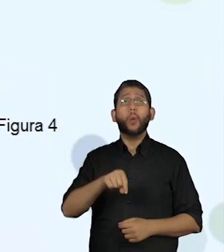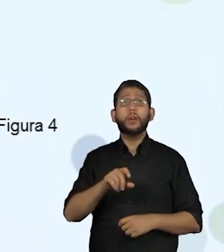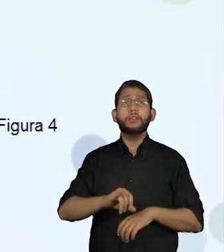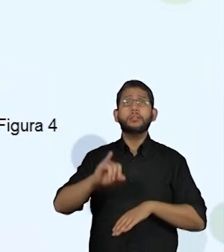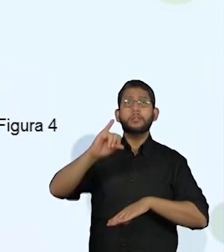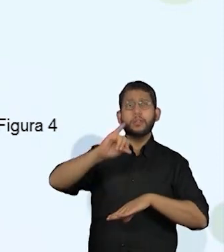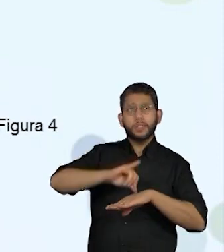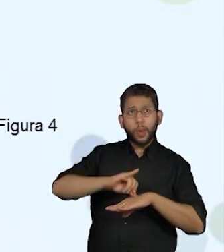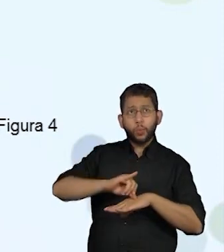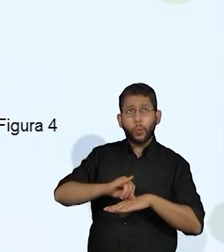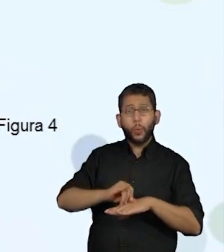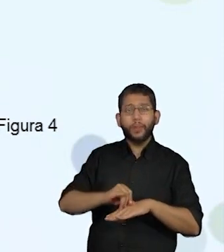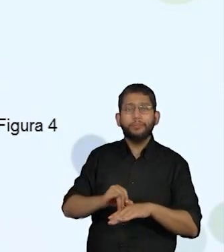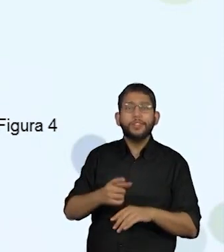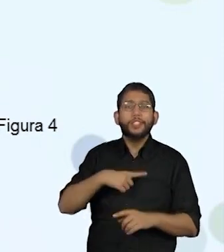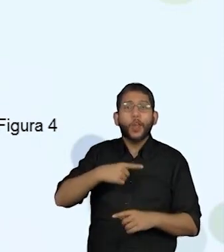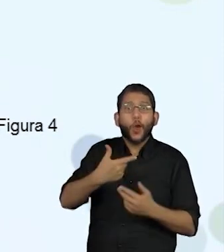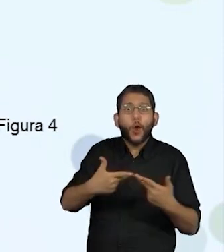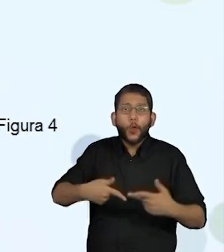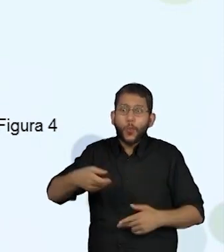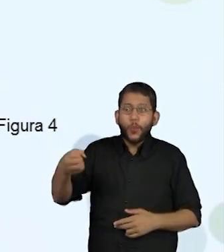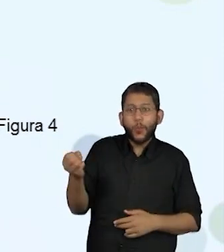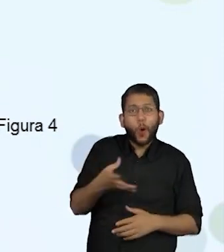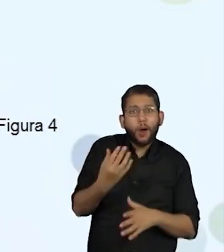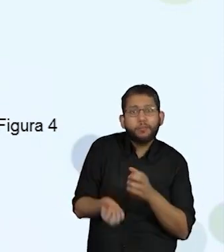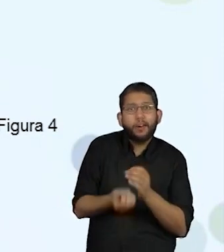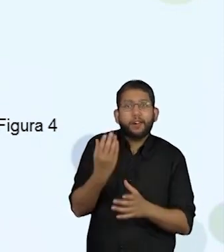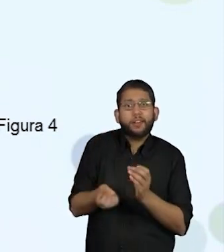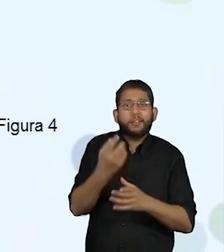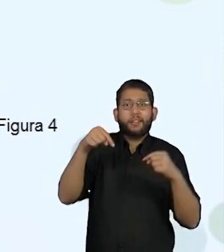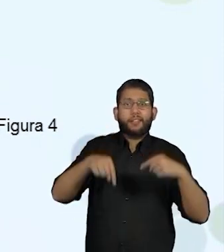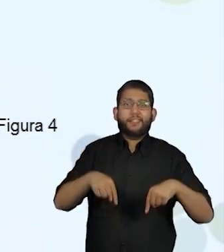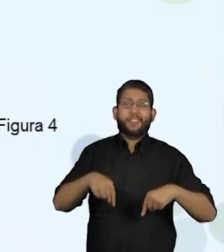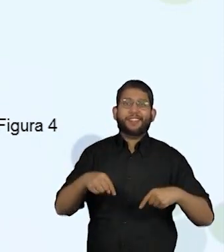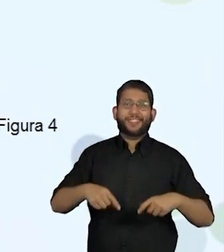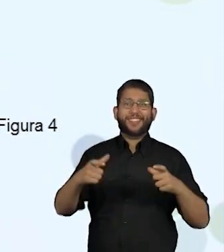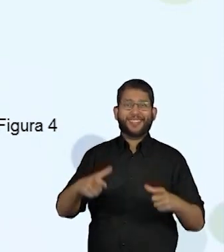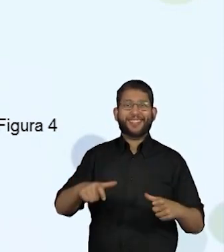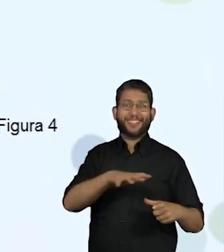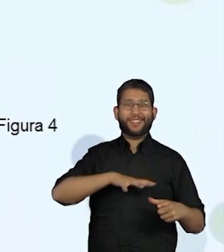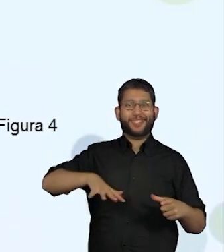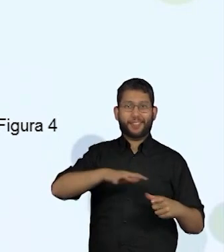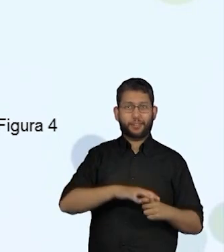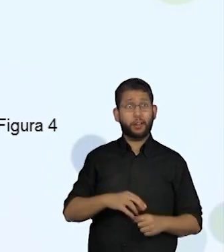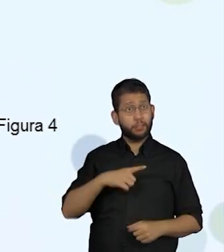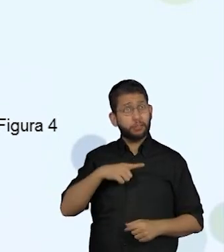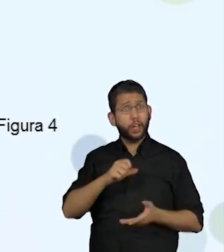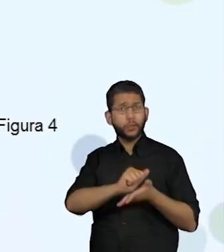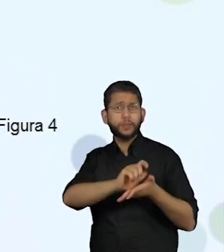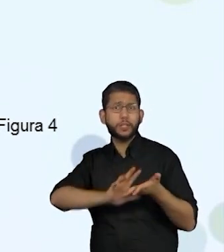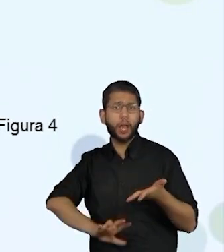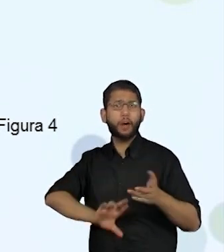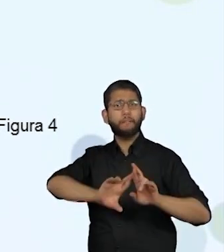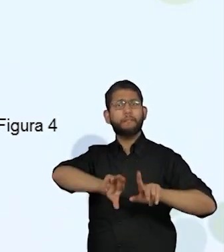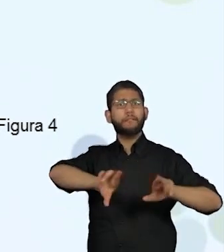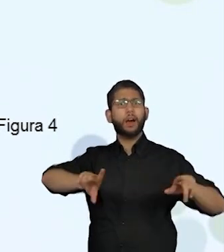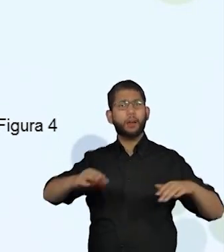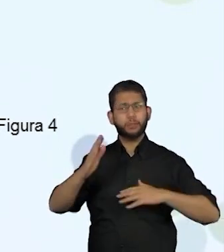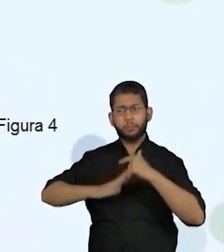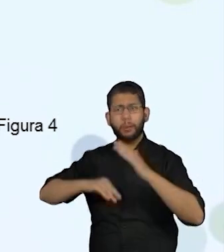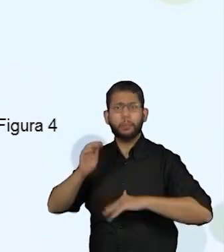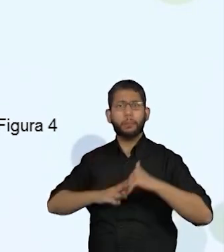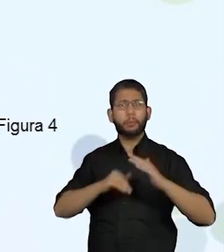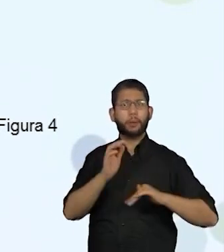temos aqui algumas atividades que desenvolvemos aqui no Centro de Inovação. E essas atividades, então, elas têm um foco de